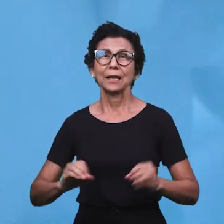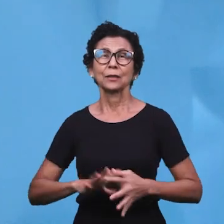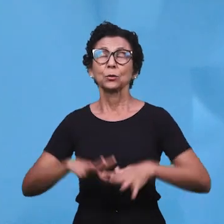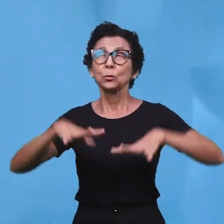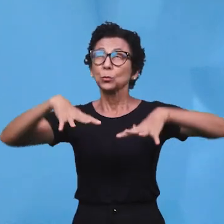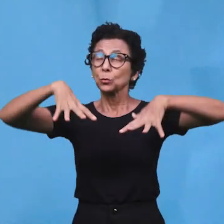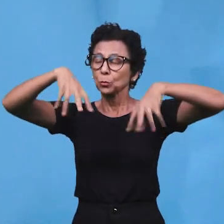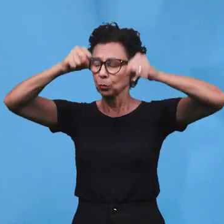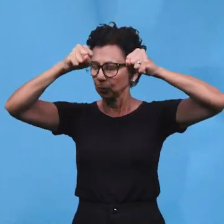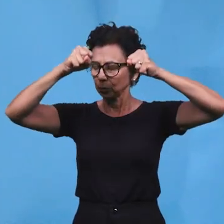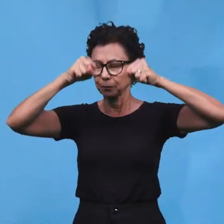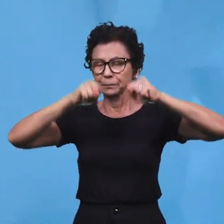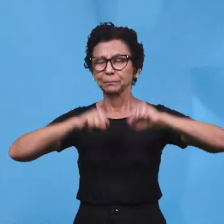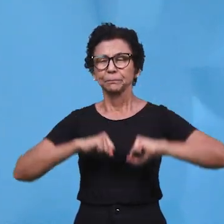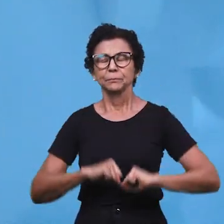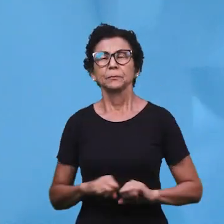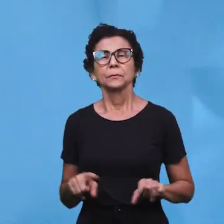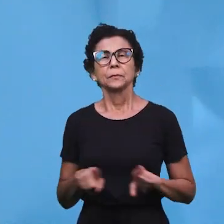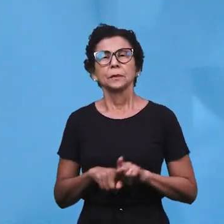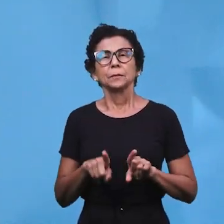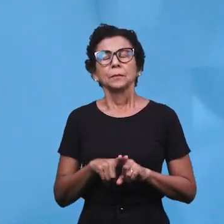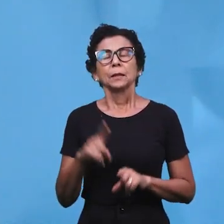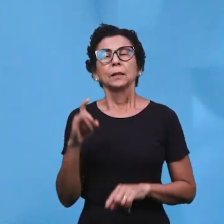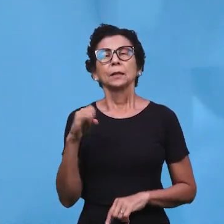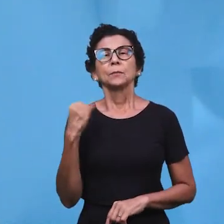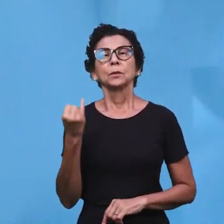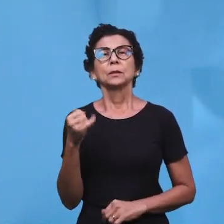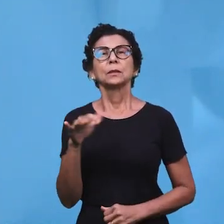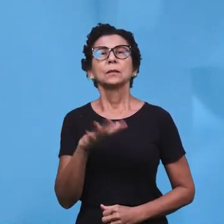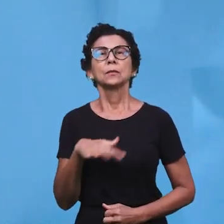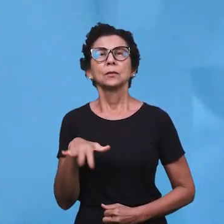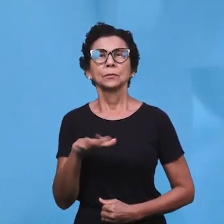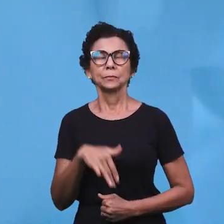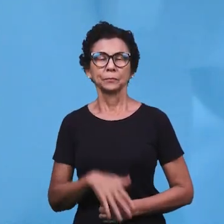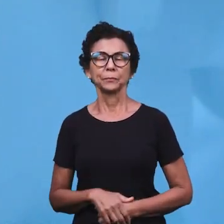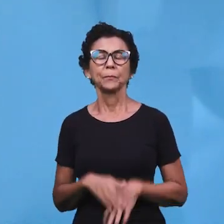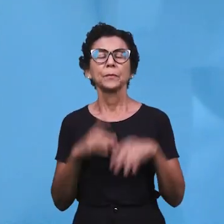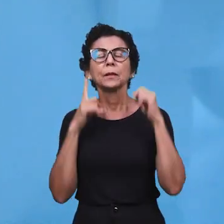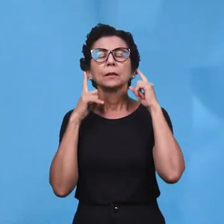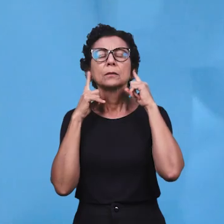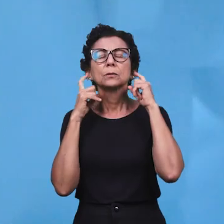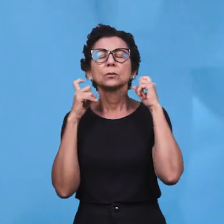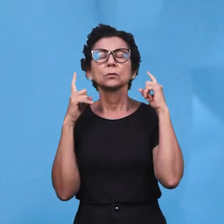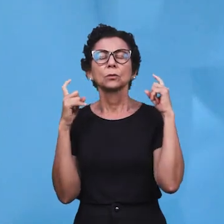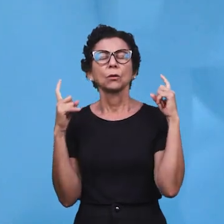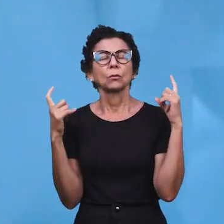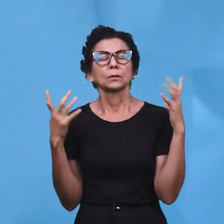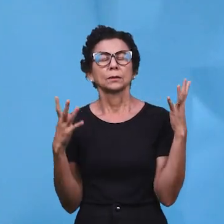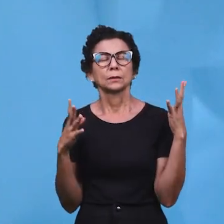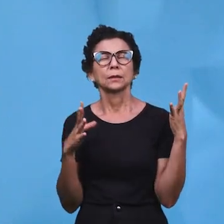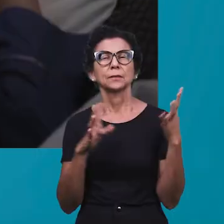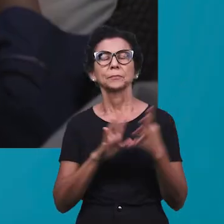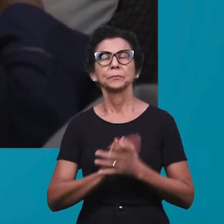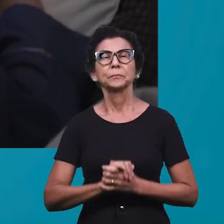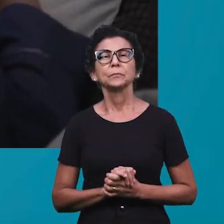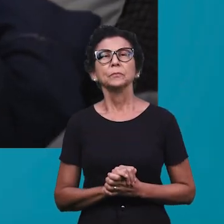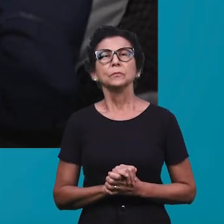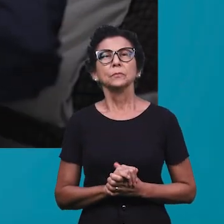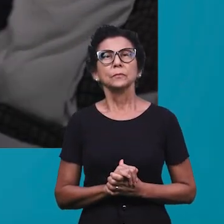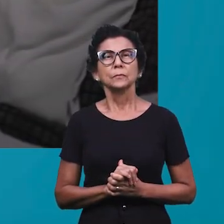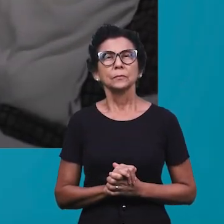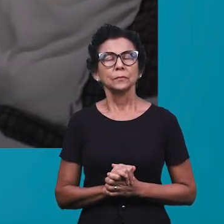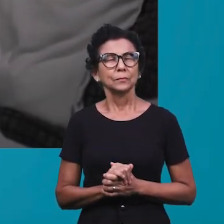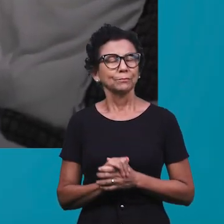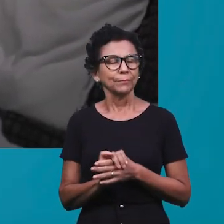parte da luminosidade é importante. Outra coisa do nosso ambiente é estímulos sonoros, né? São os Sim. decibéis. Então,